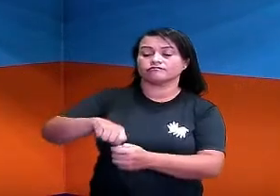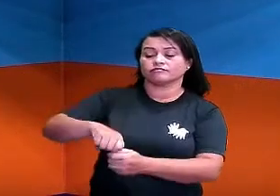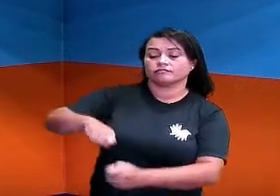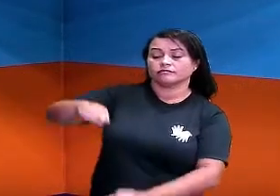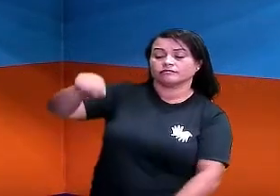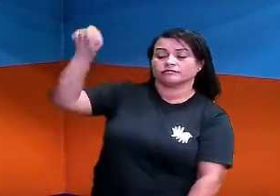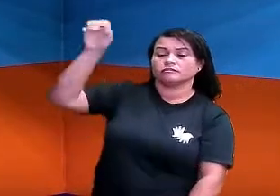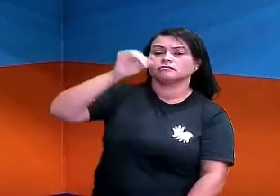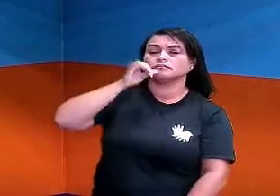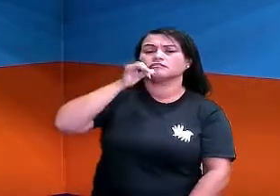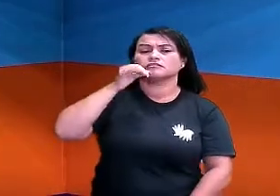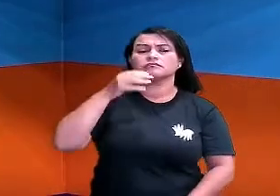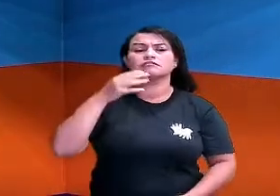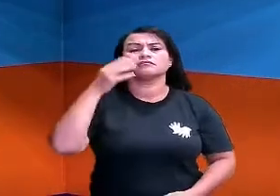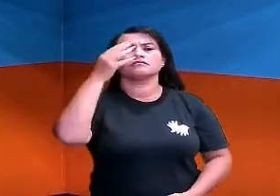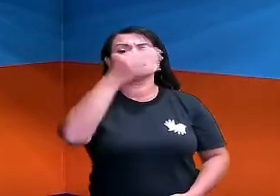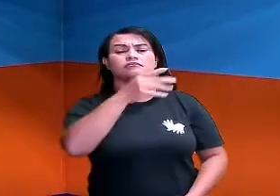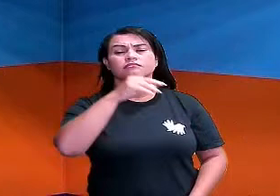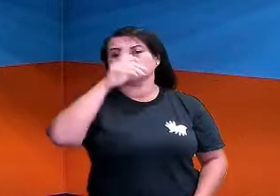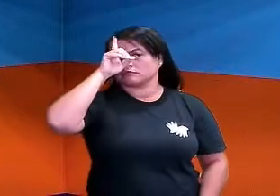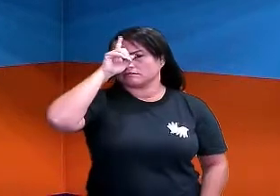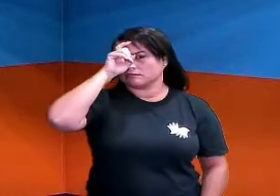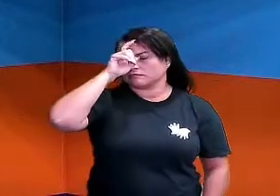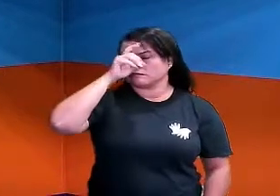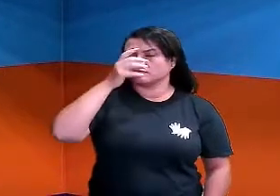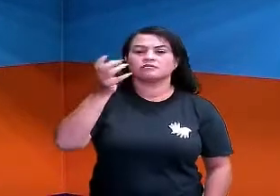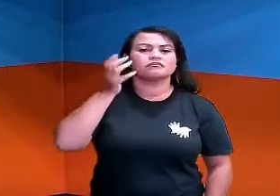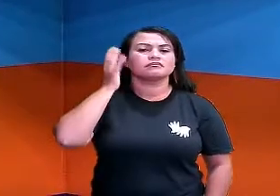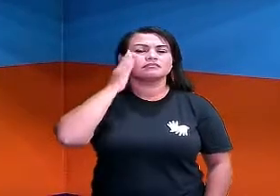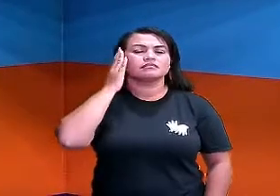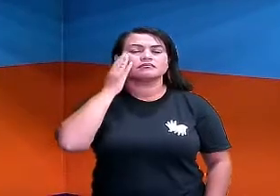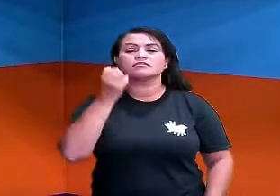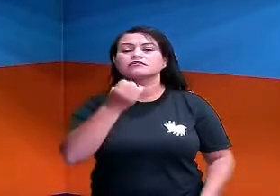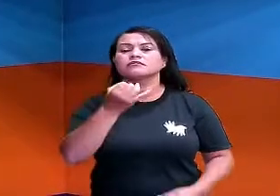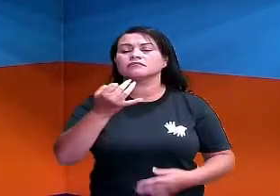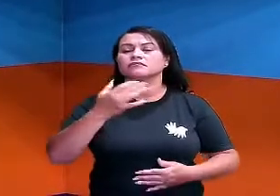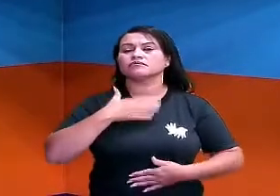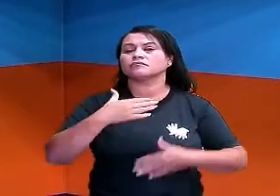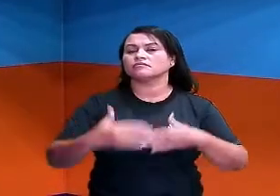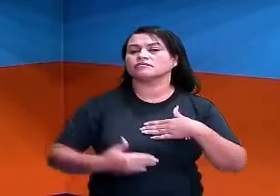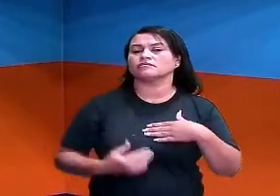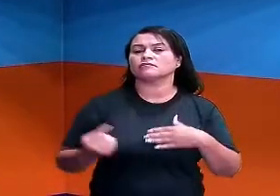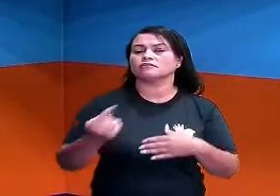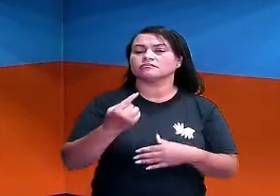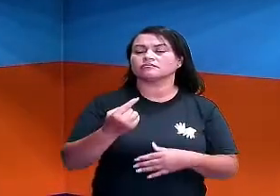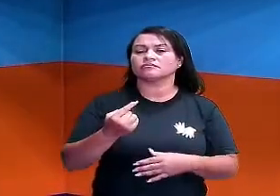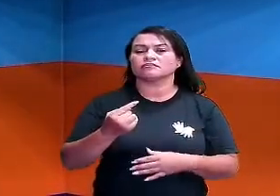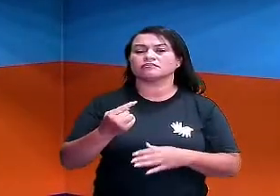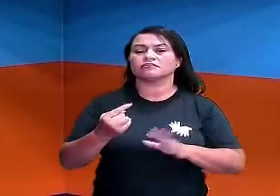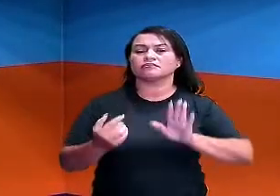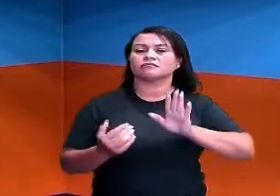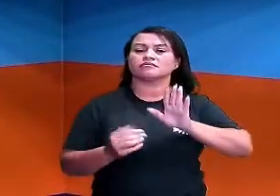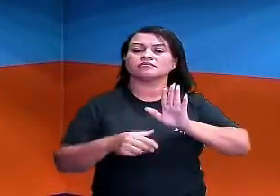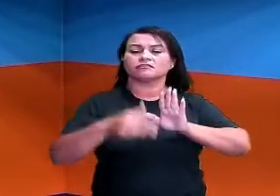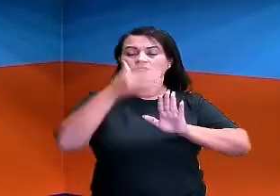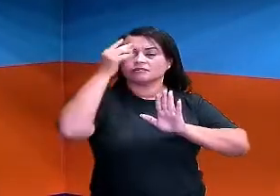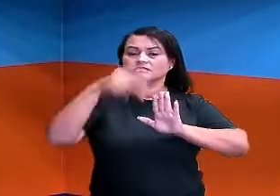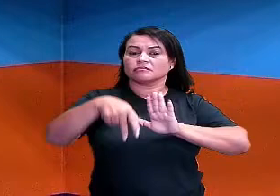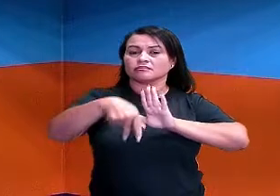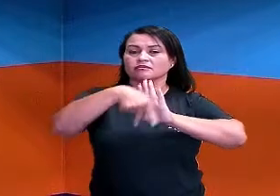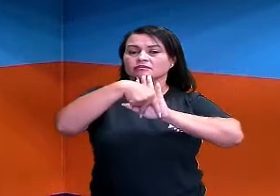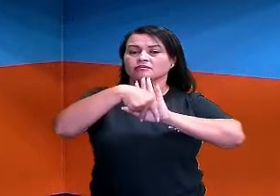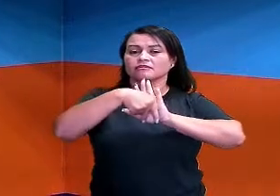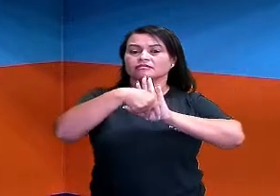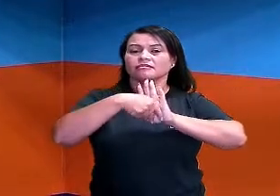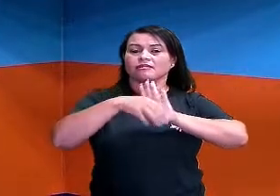no médico, que ele quer saber nossa altura, aí ele encosta aqui na parede, aí lá vai ter uma régua, vai ter uma fita